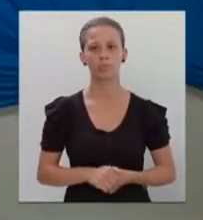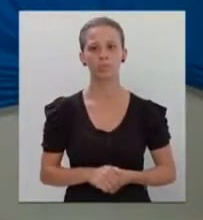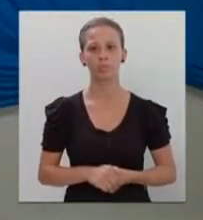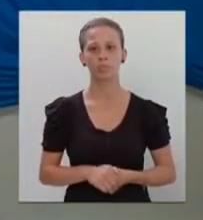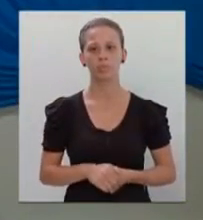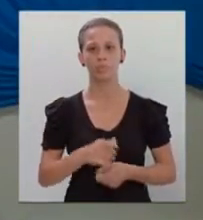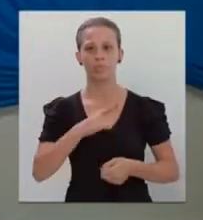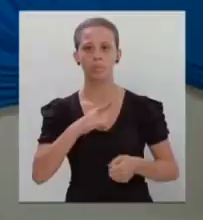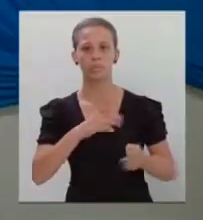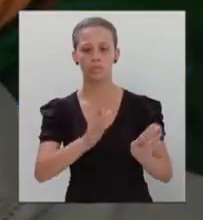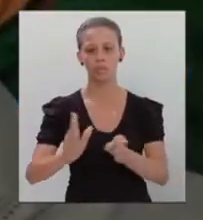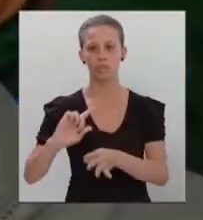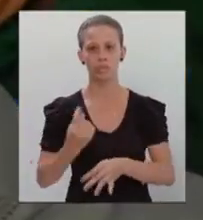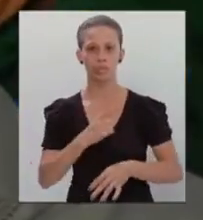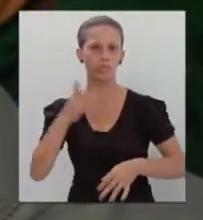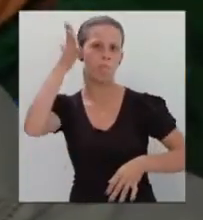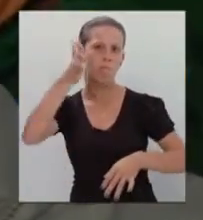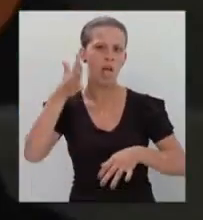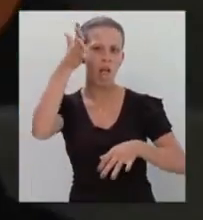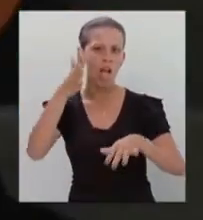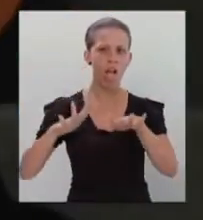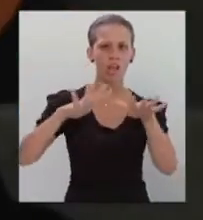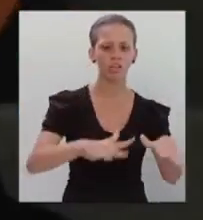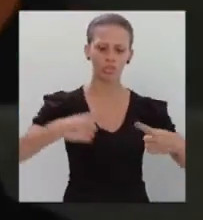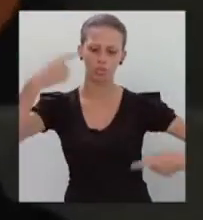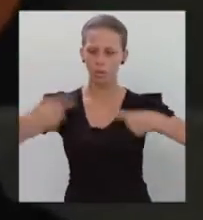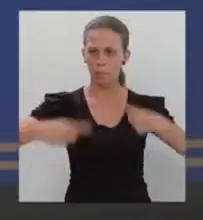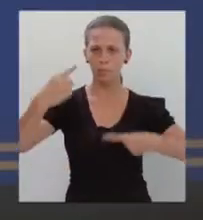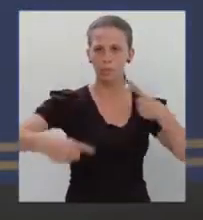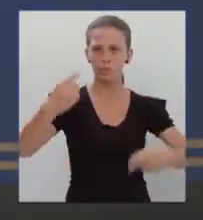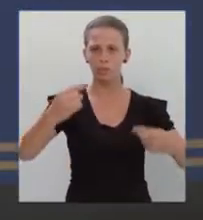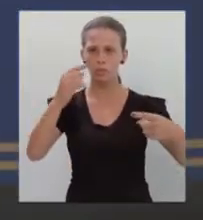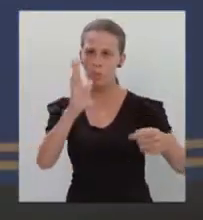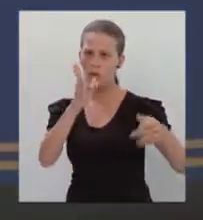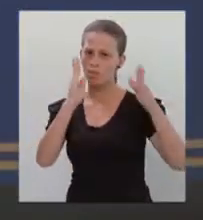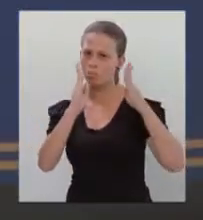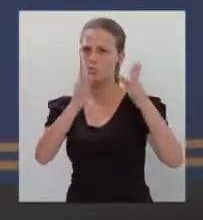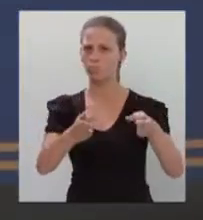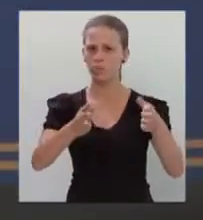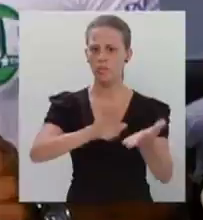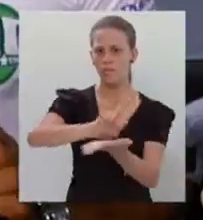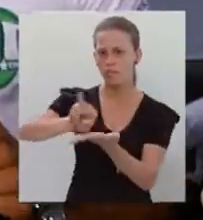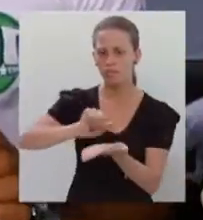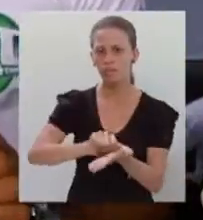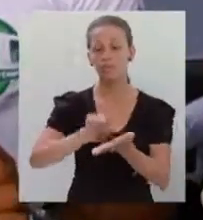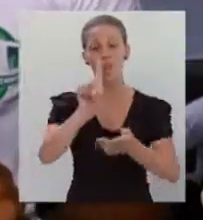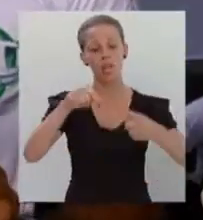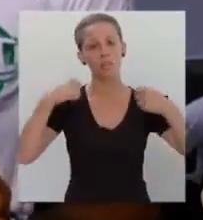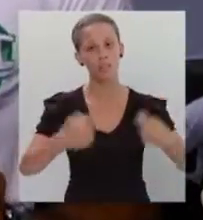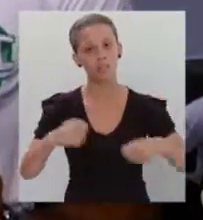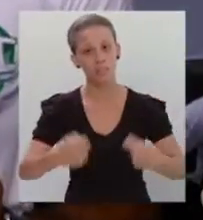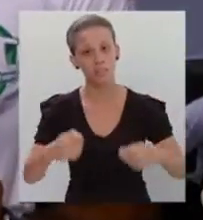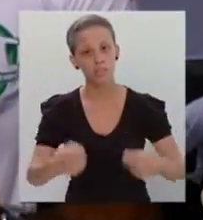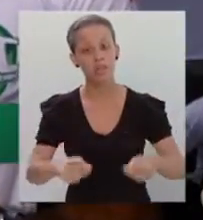Entre as ações realizadas, tivemos palestras onde o tema foi debatido e focado sobre diversos aspectos. A necessidade